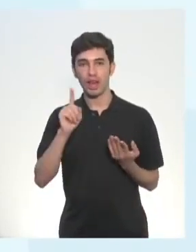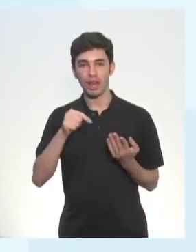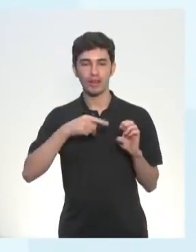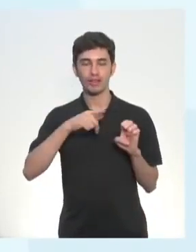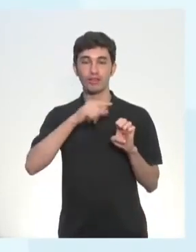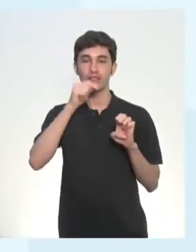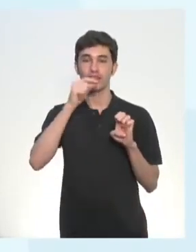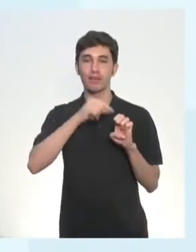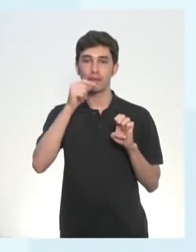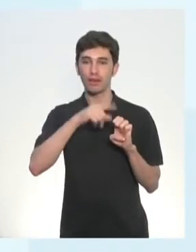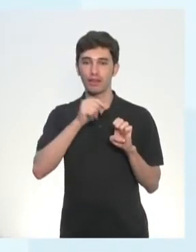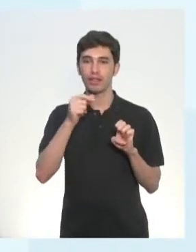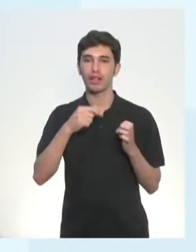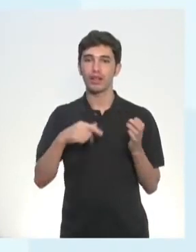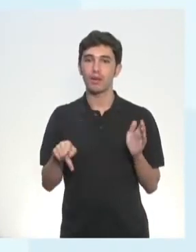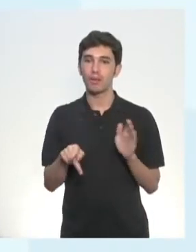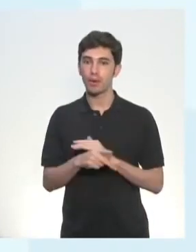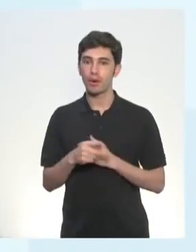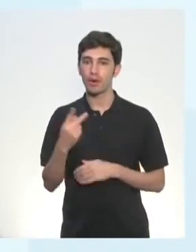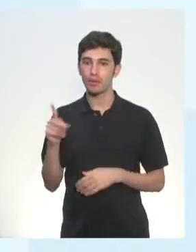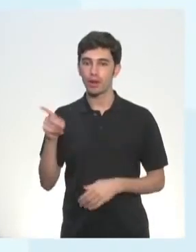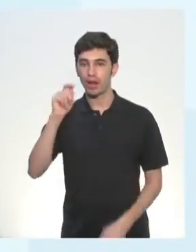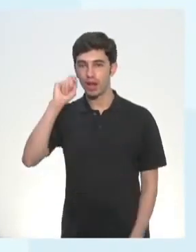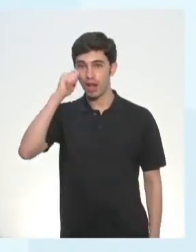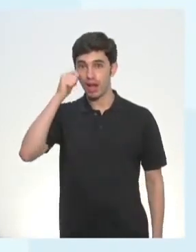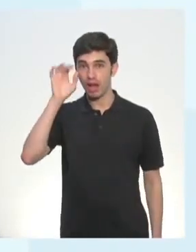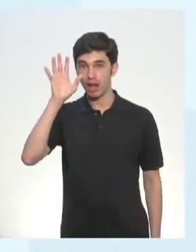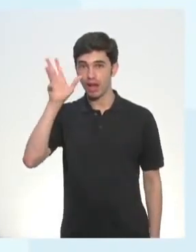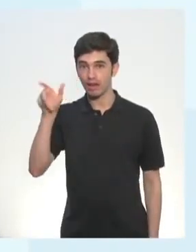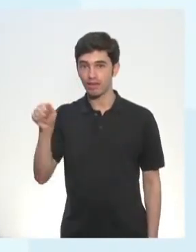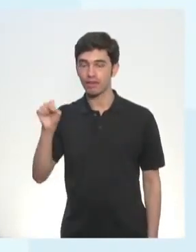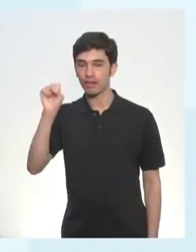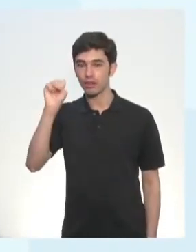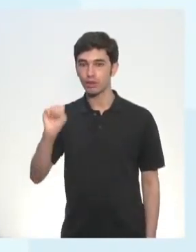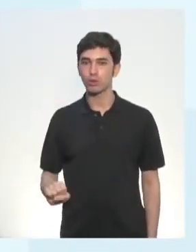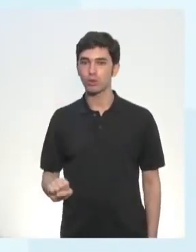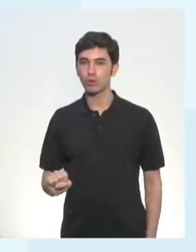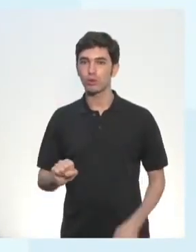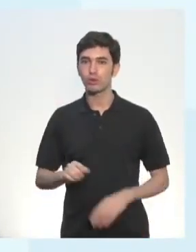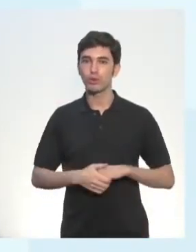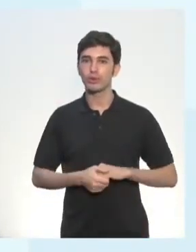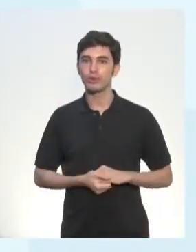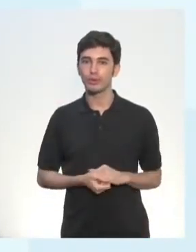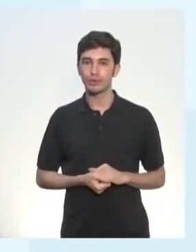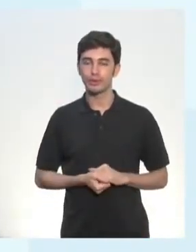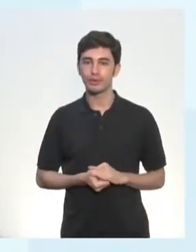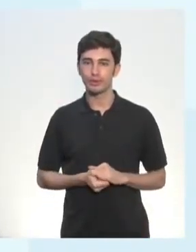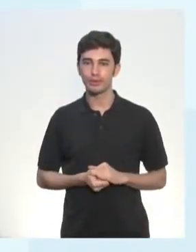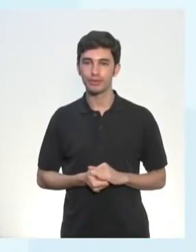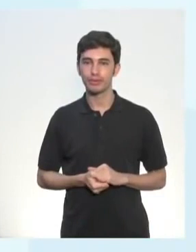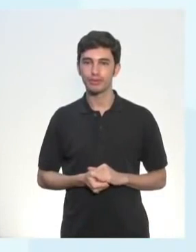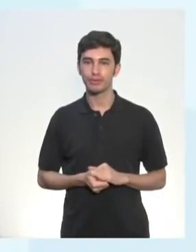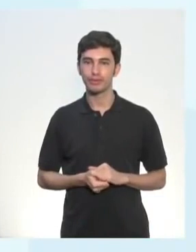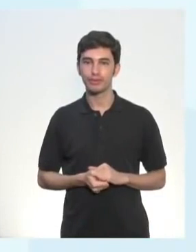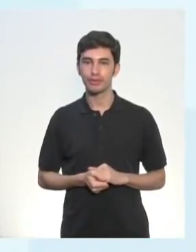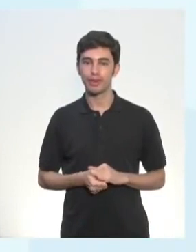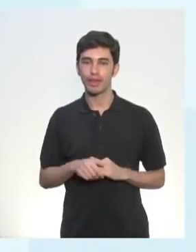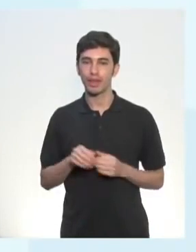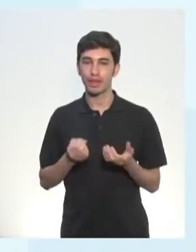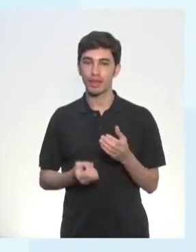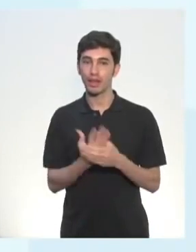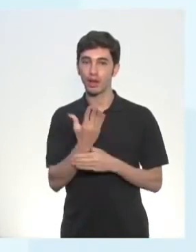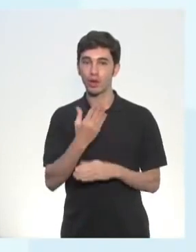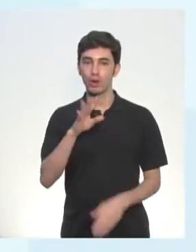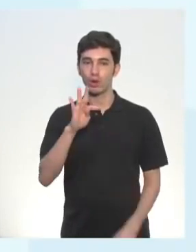um empresário, um mega empresário de origem sul-africana. Founder of Tesla. Fundador da